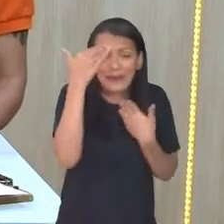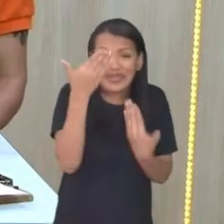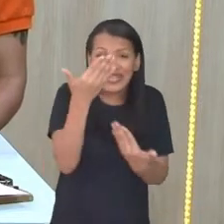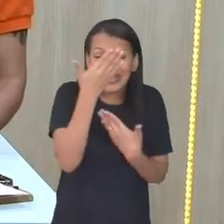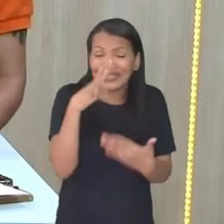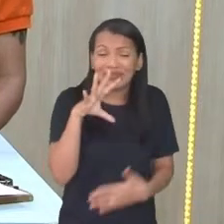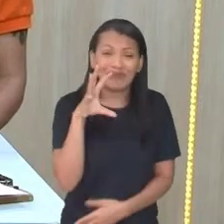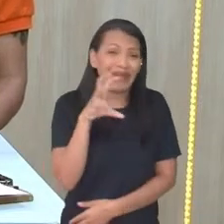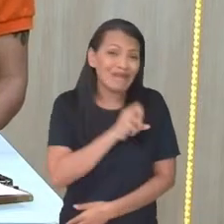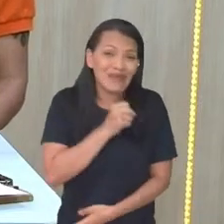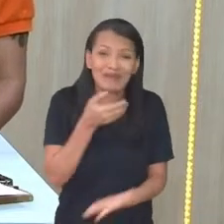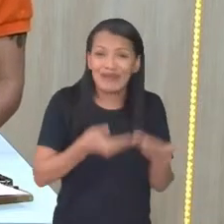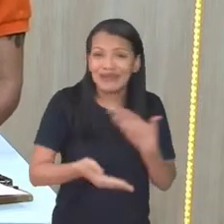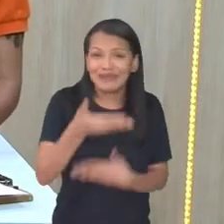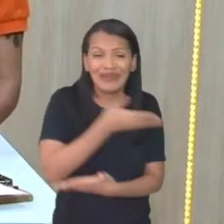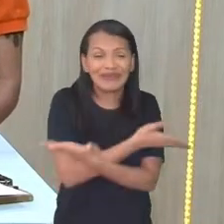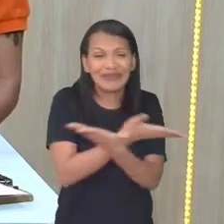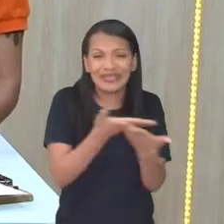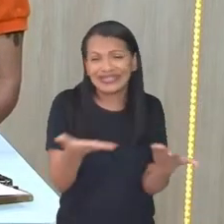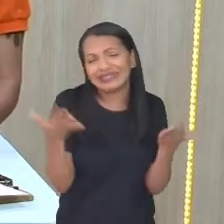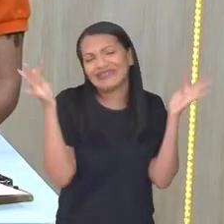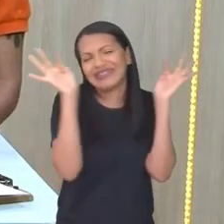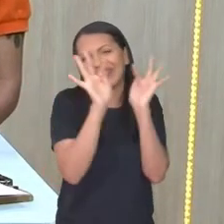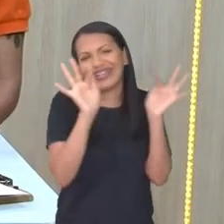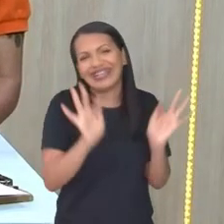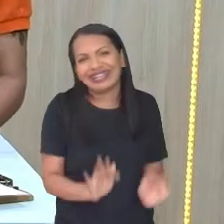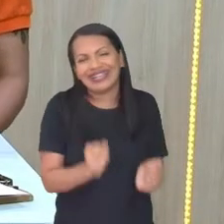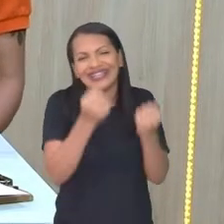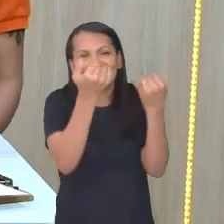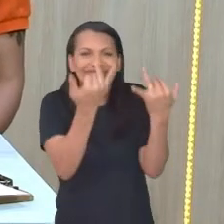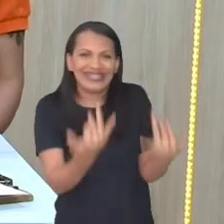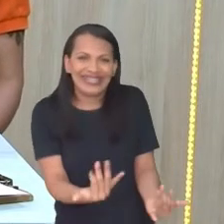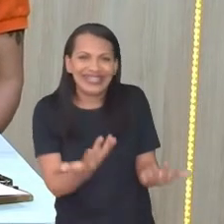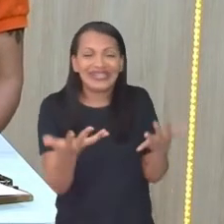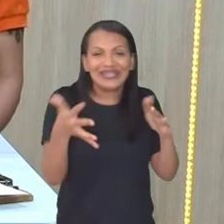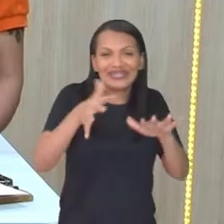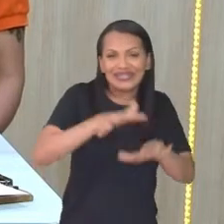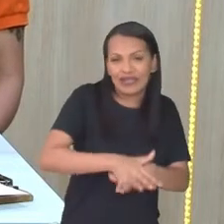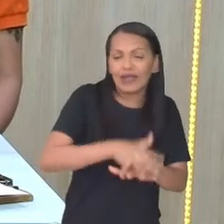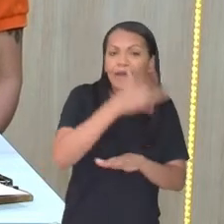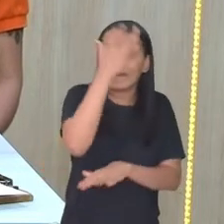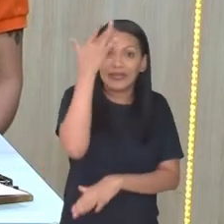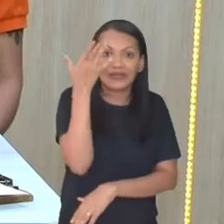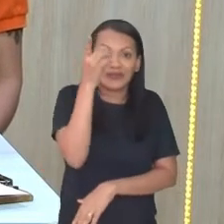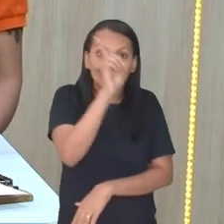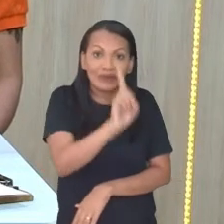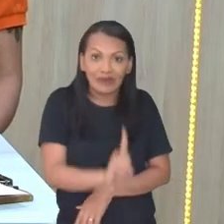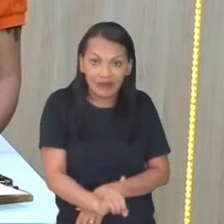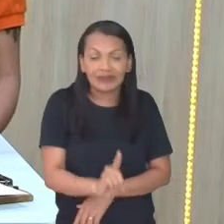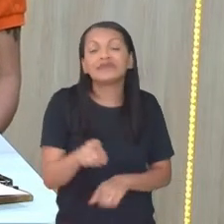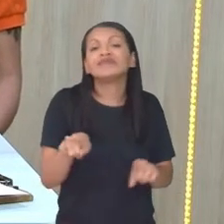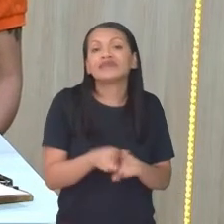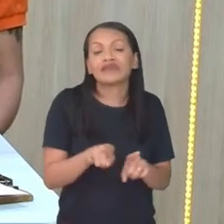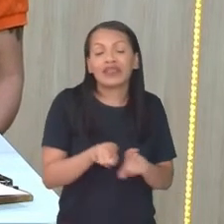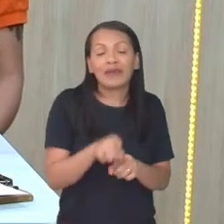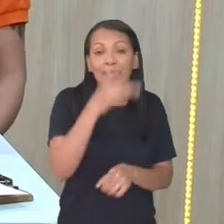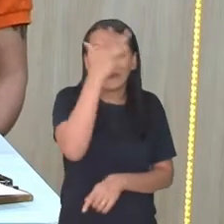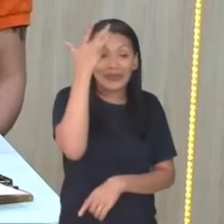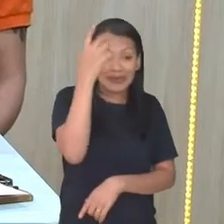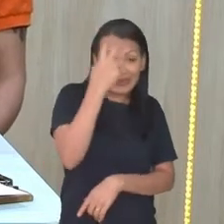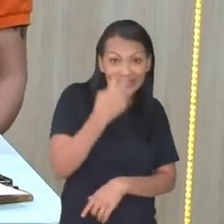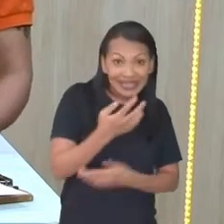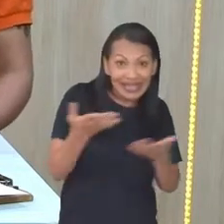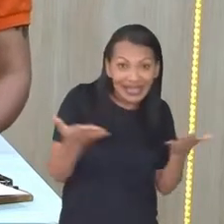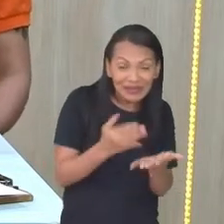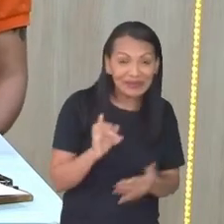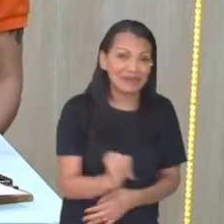obrigada, adorei participar com vocês aqui, muito feliz em falar de inclusão das pessoas com deficiência, da pessoa cega, nesse